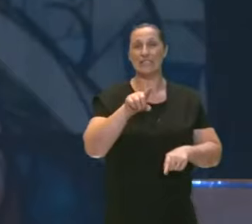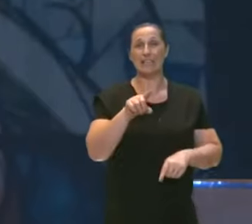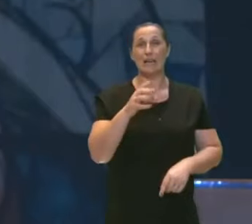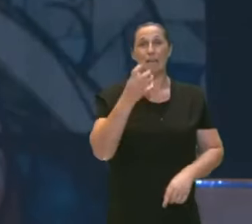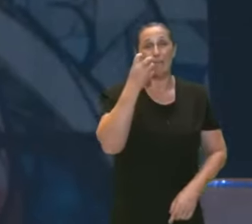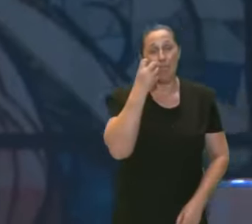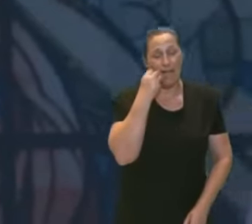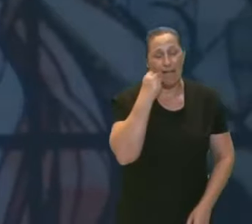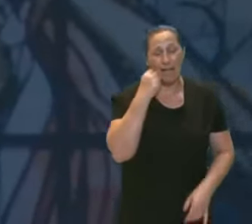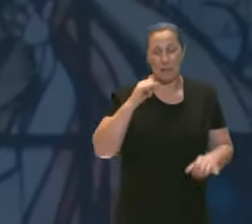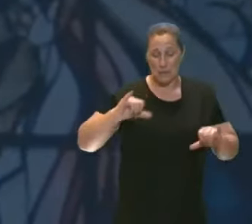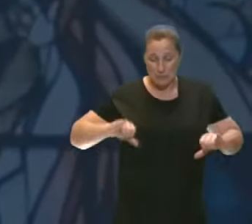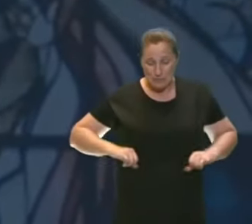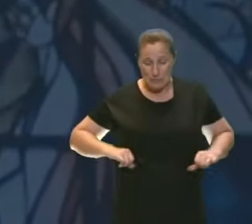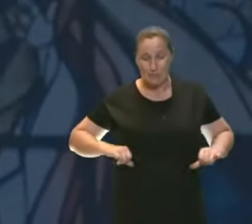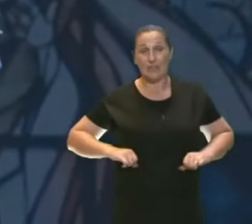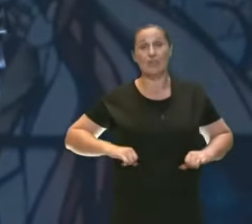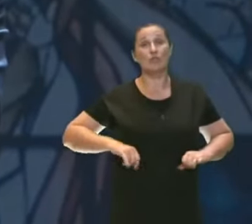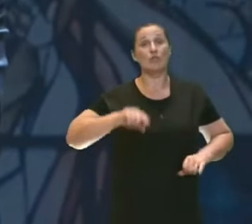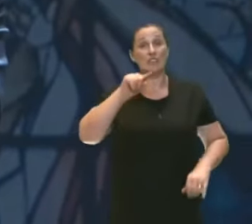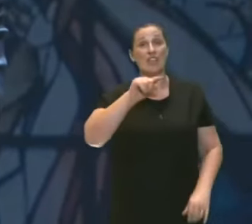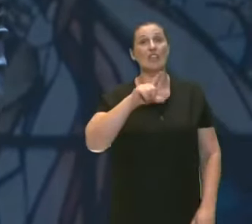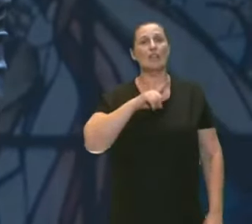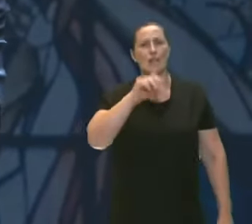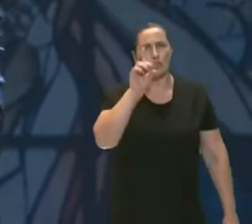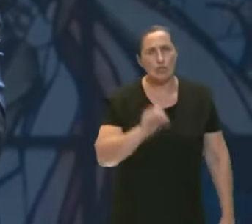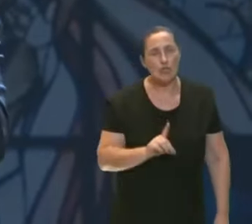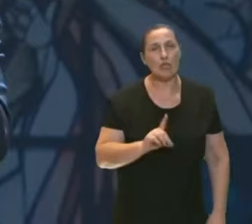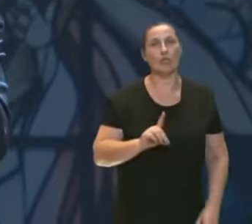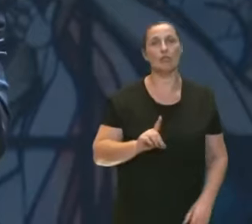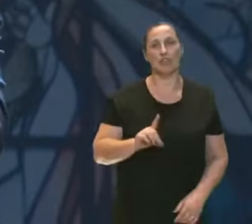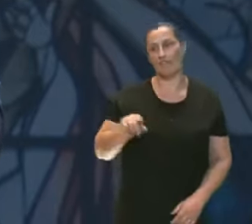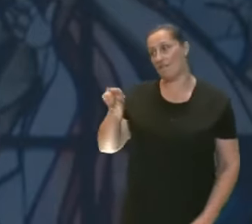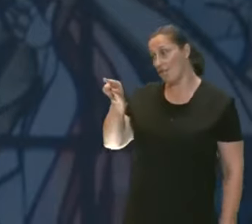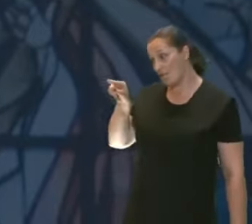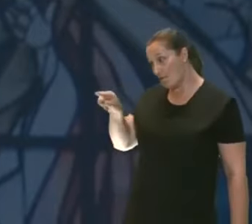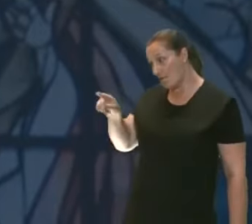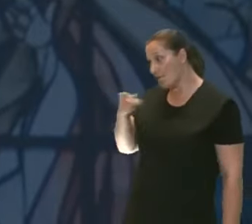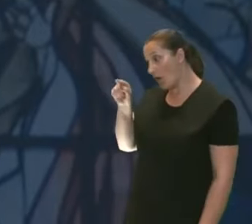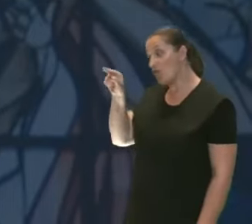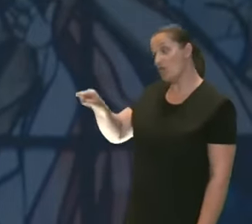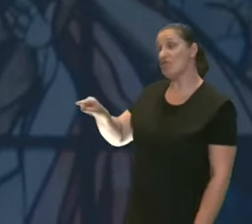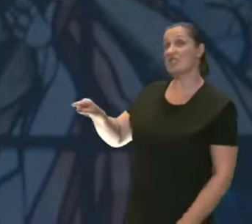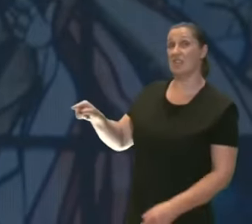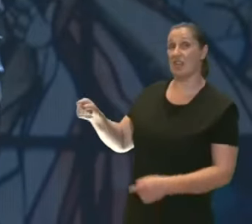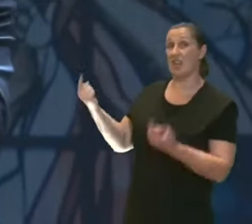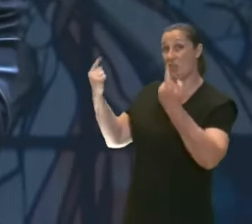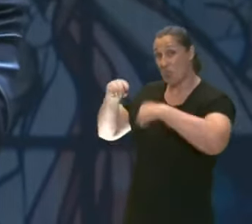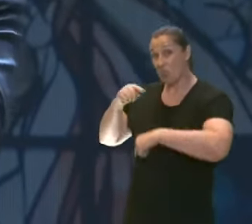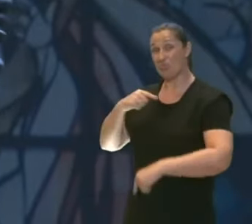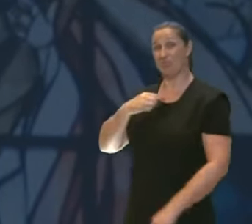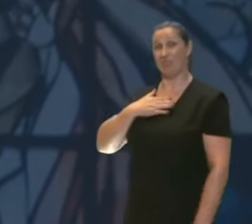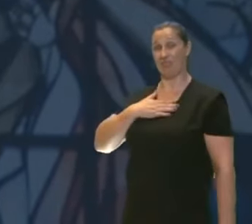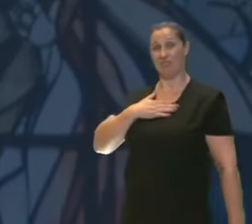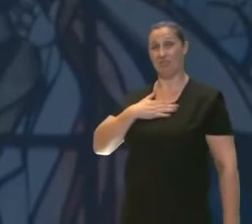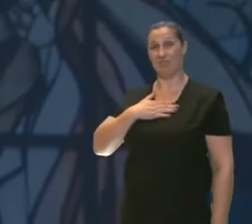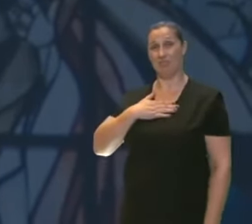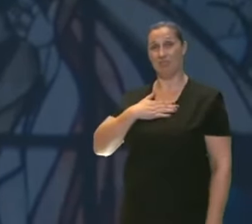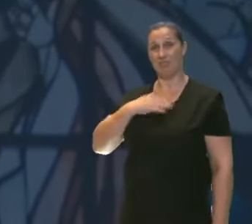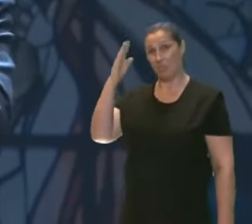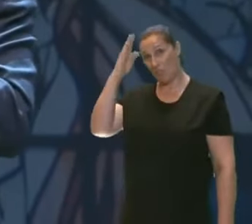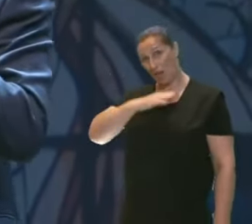que você tenha todo o direito de apontar o dedo e dizer: você me feriu.